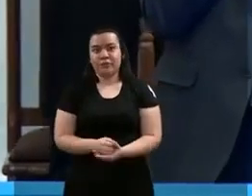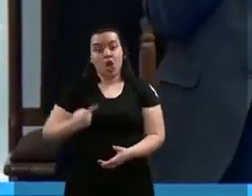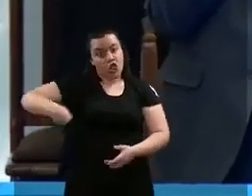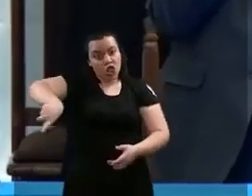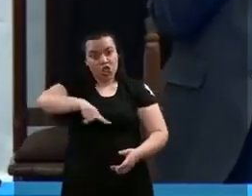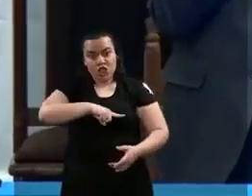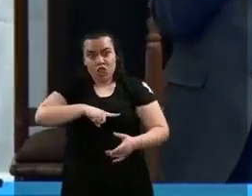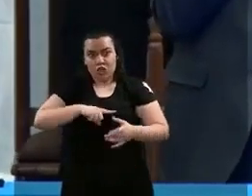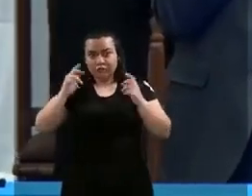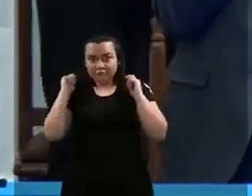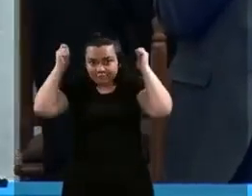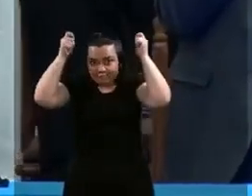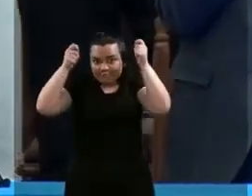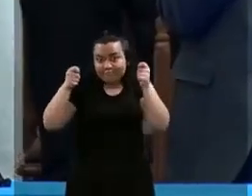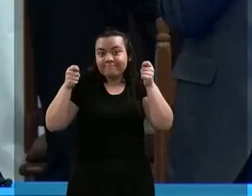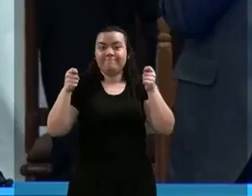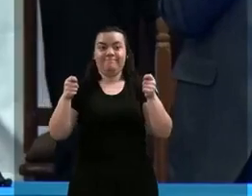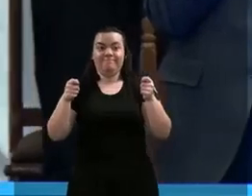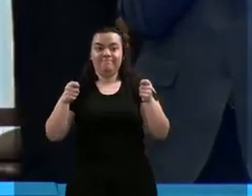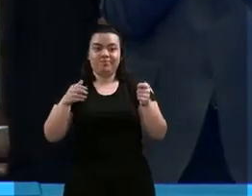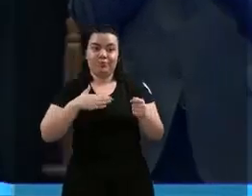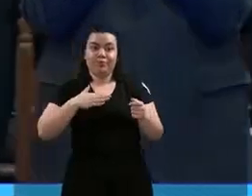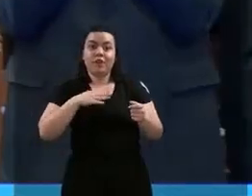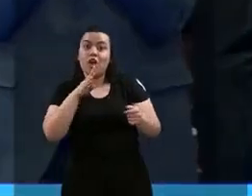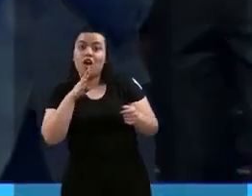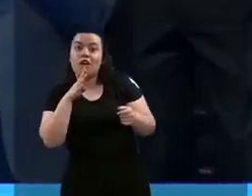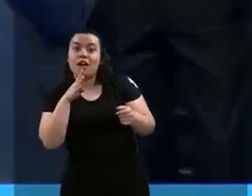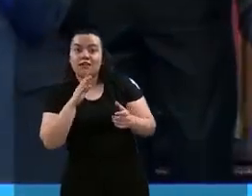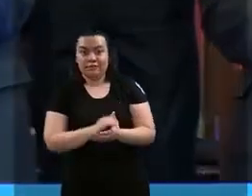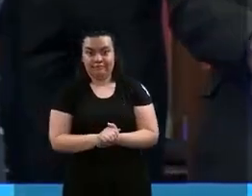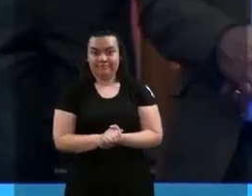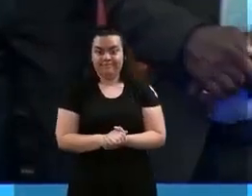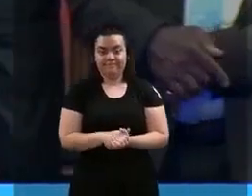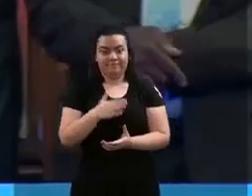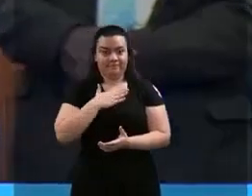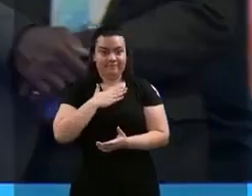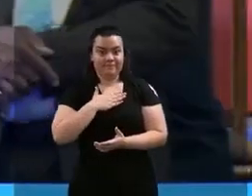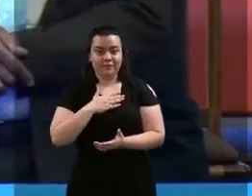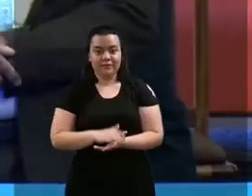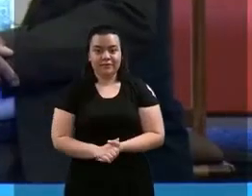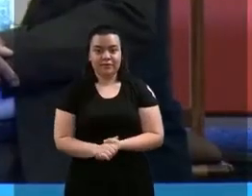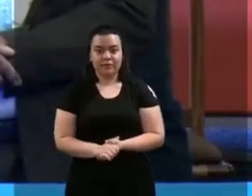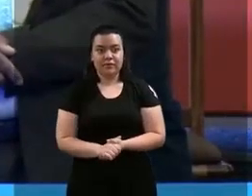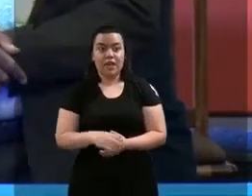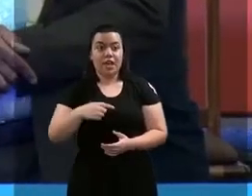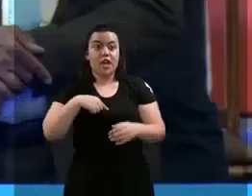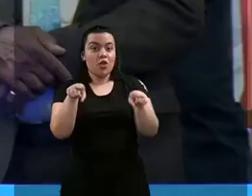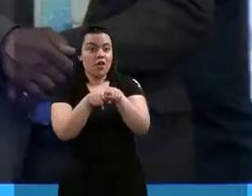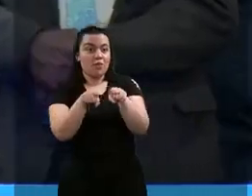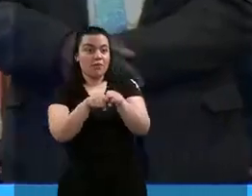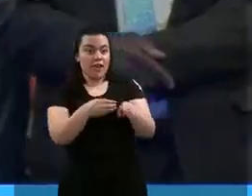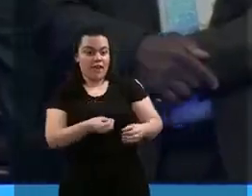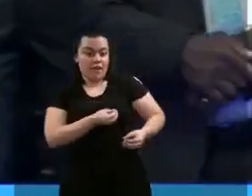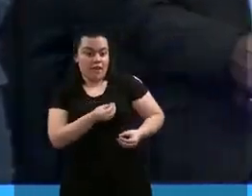conhecem a minha voz. Em João capítulo 11, eu sou o ressuscitador. Em